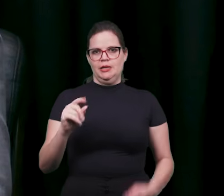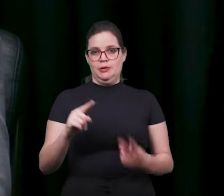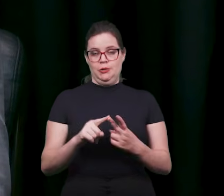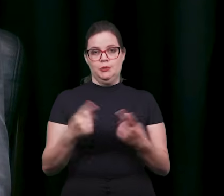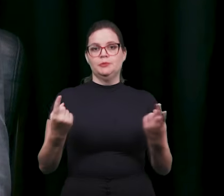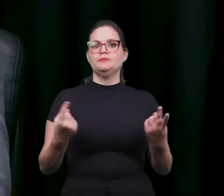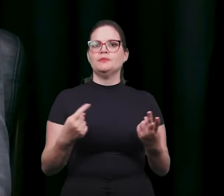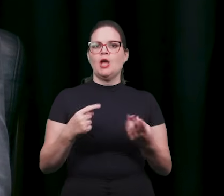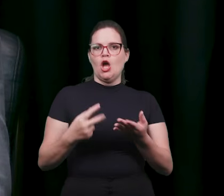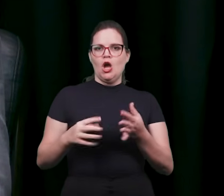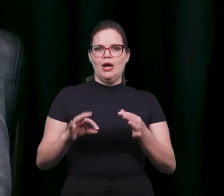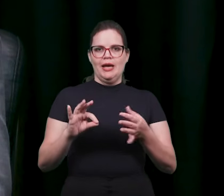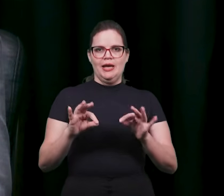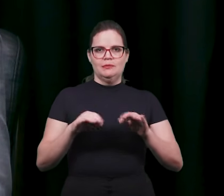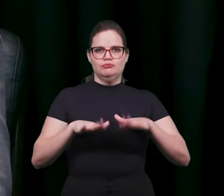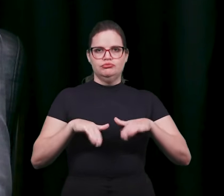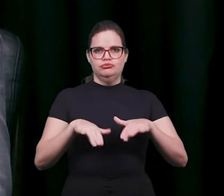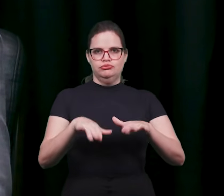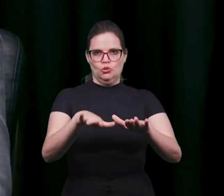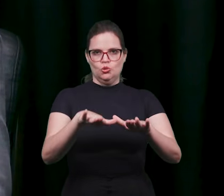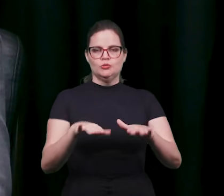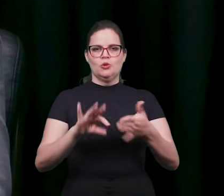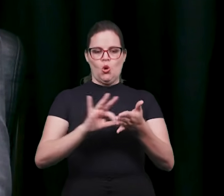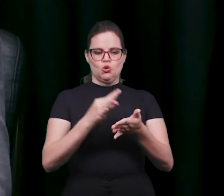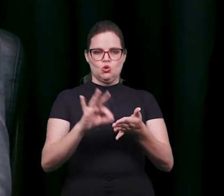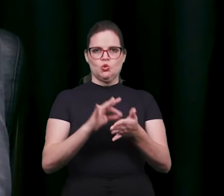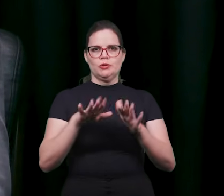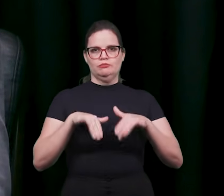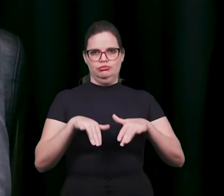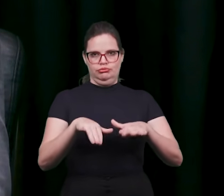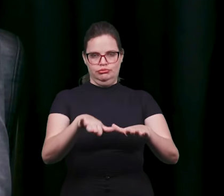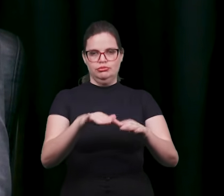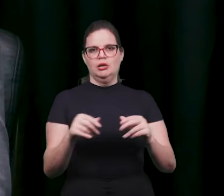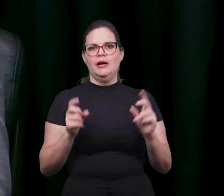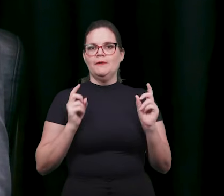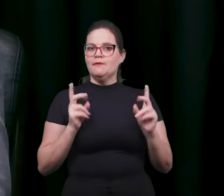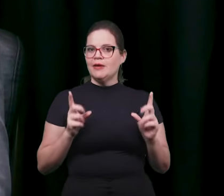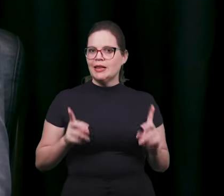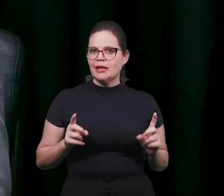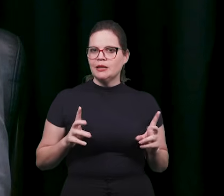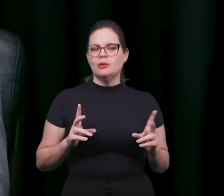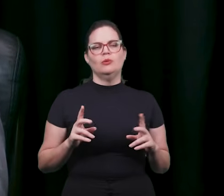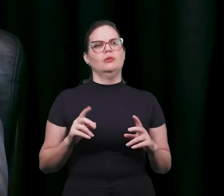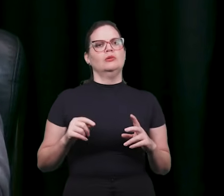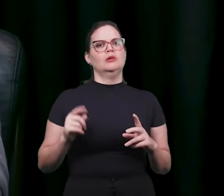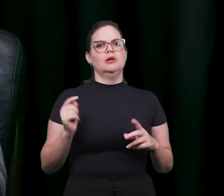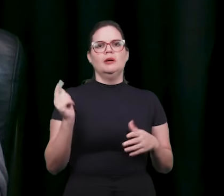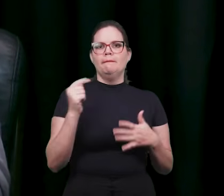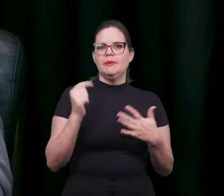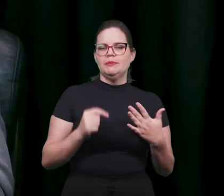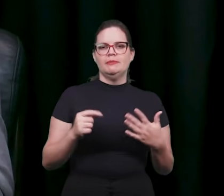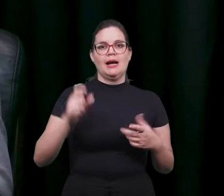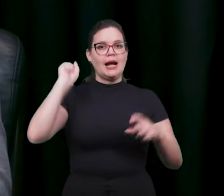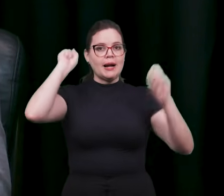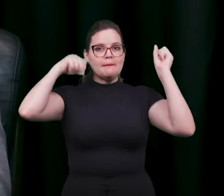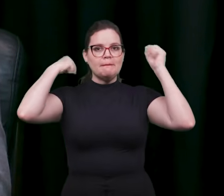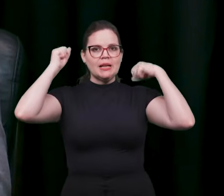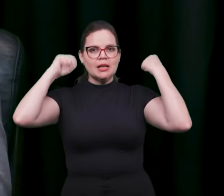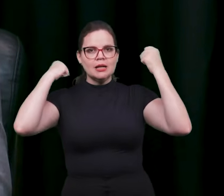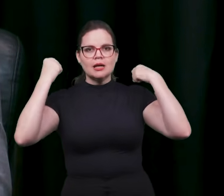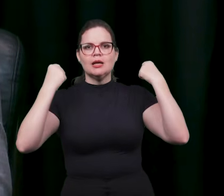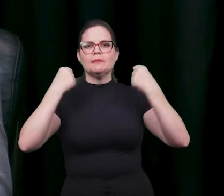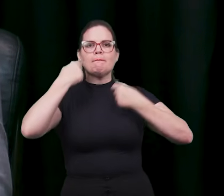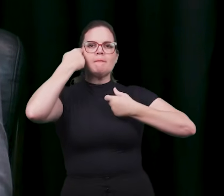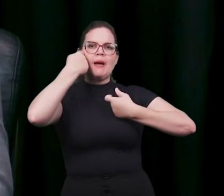costureira, o vendedor, entre outros serviços. Então, se você, como nós dissemos aqui, é cabeleireiro,